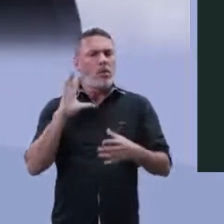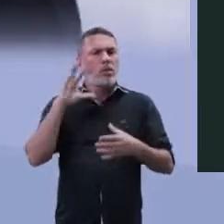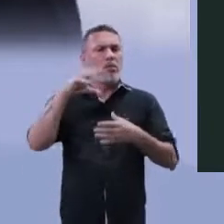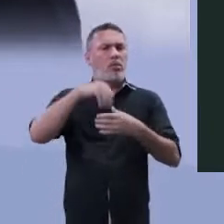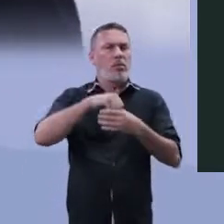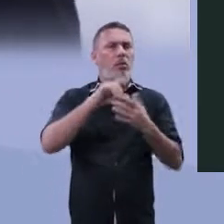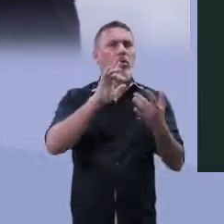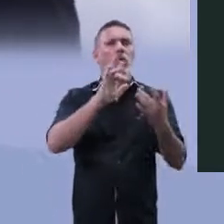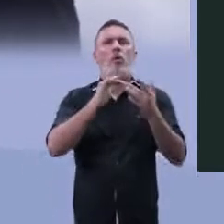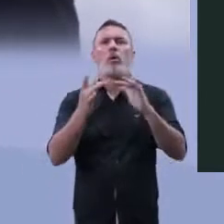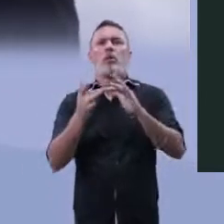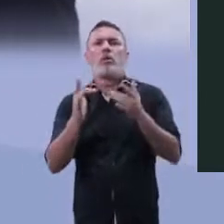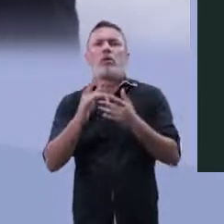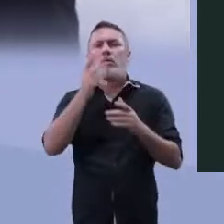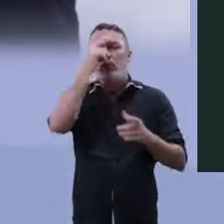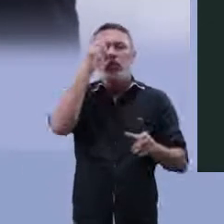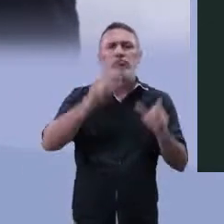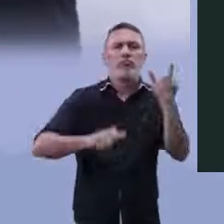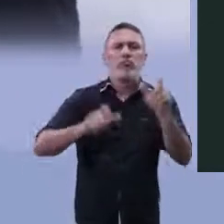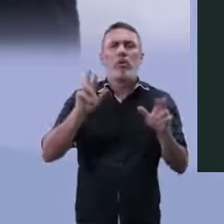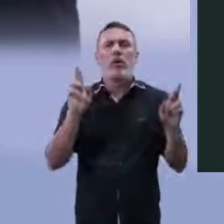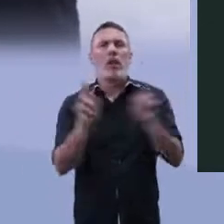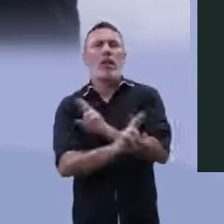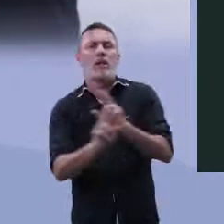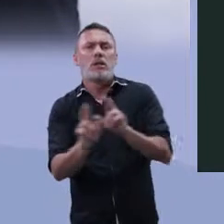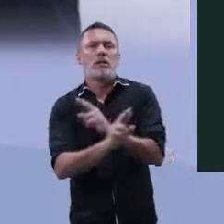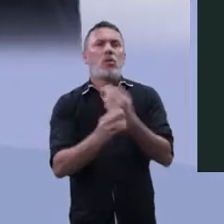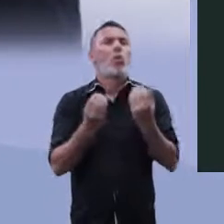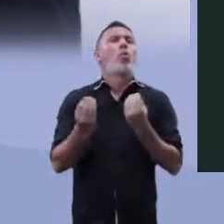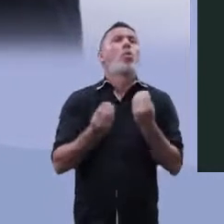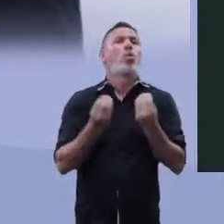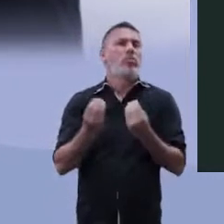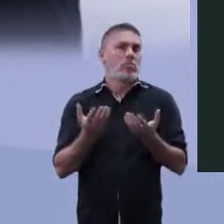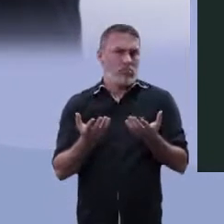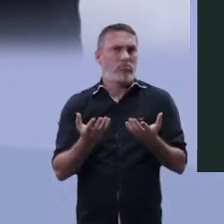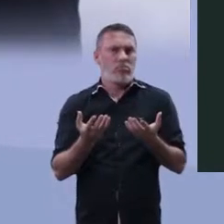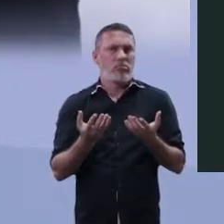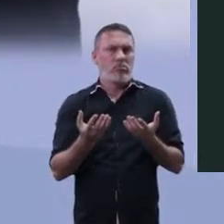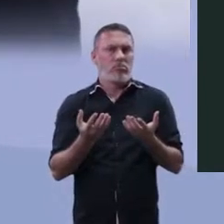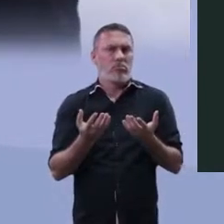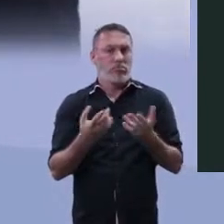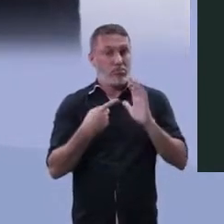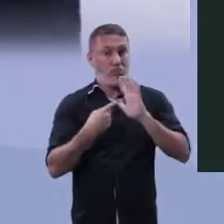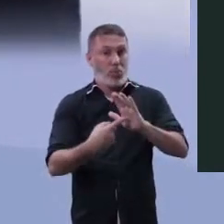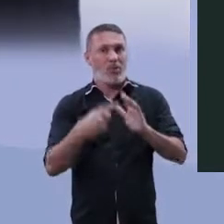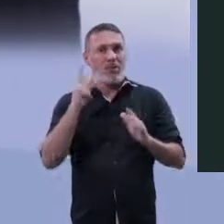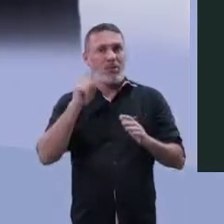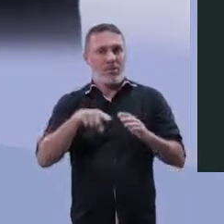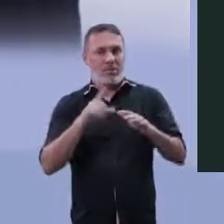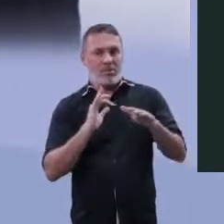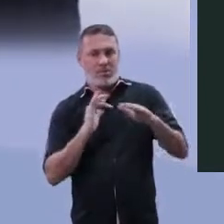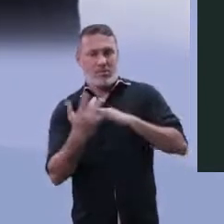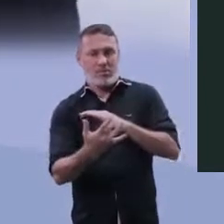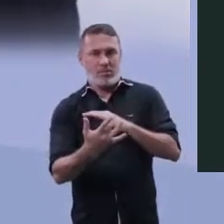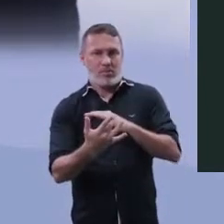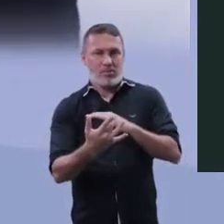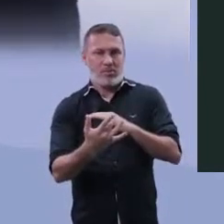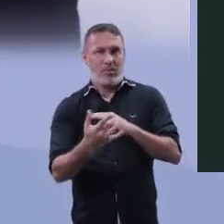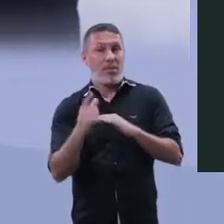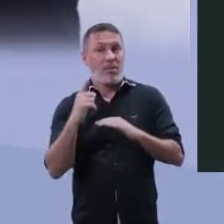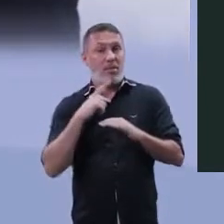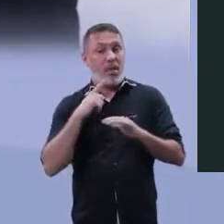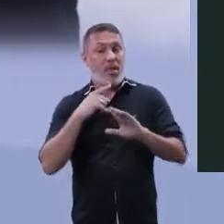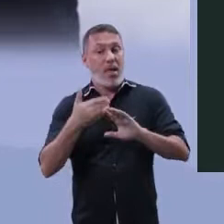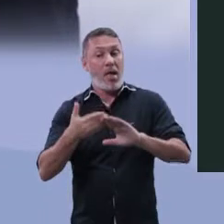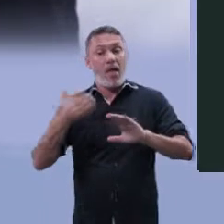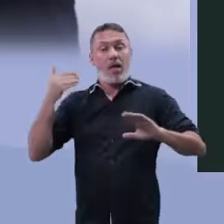Para estabelecer, para perceber como é que esses contatos são estabelecidos, como é que essas relações são estabelecidas, né?